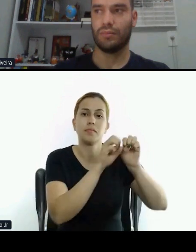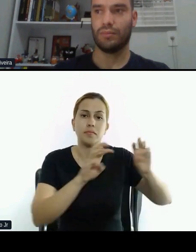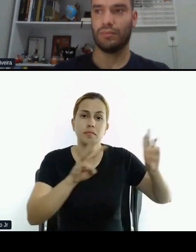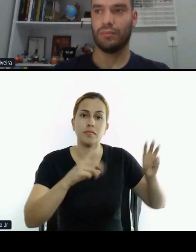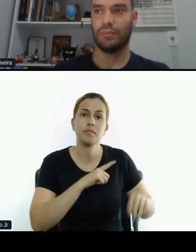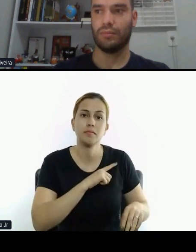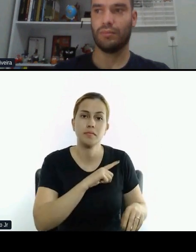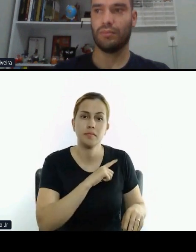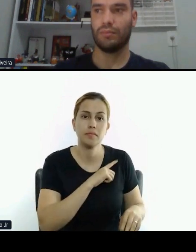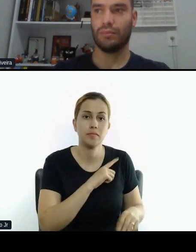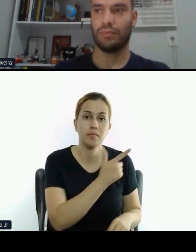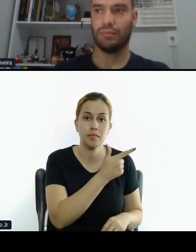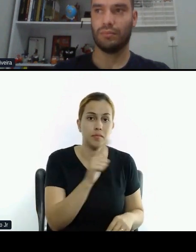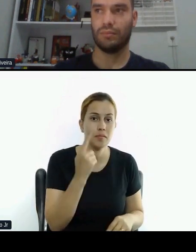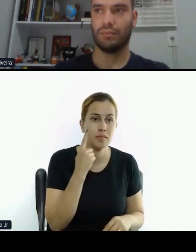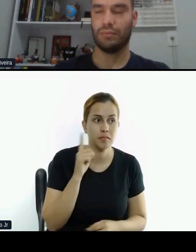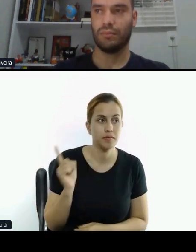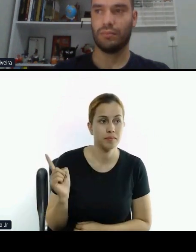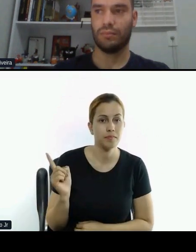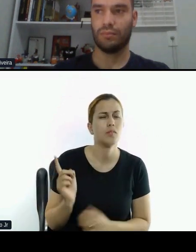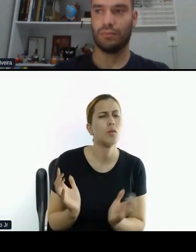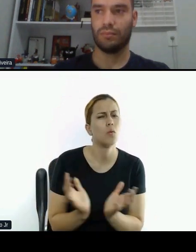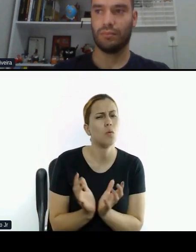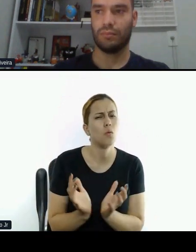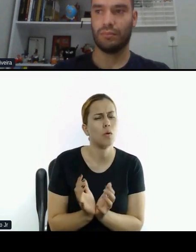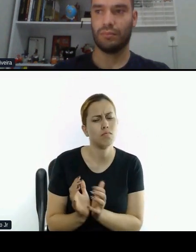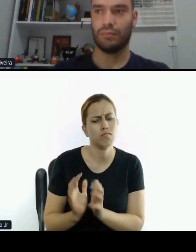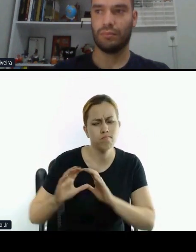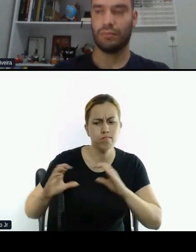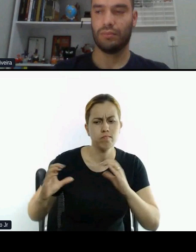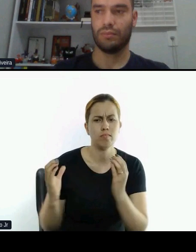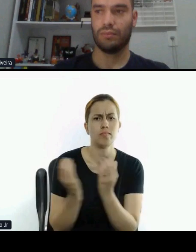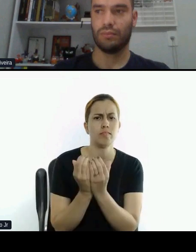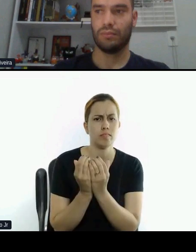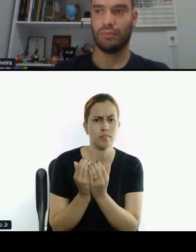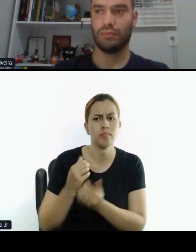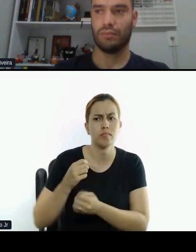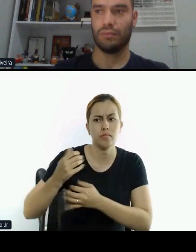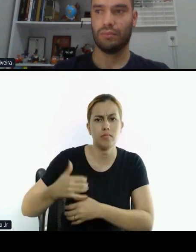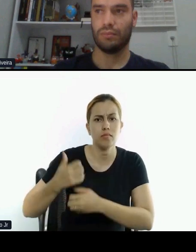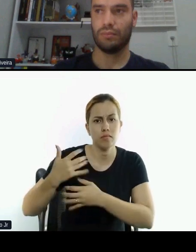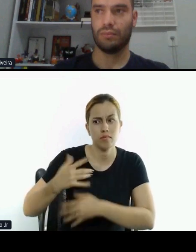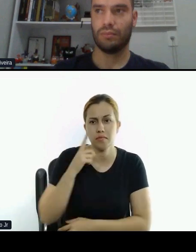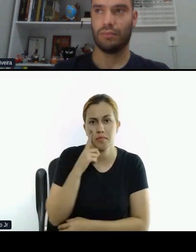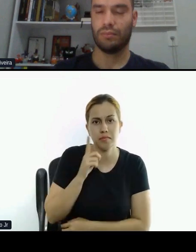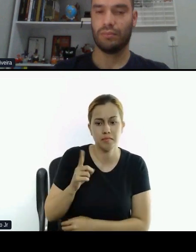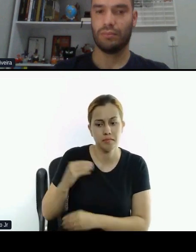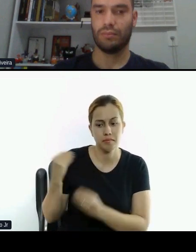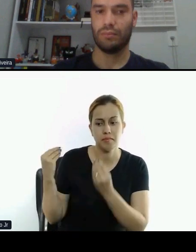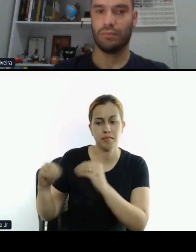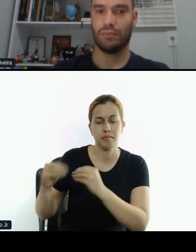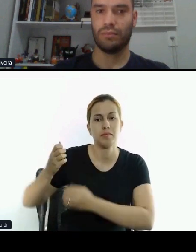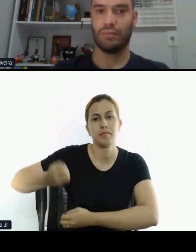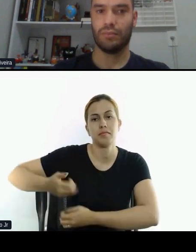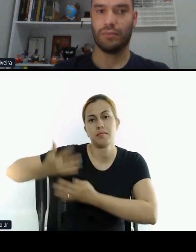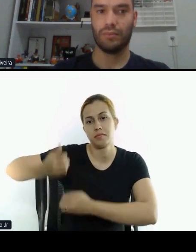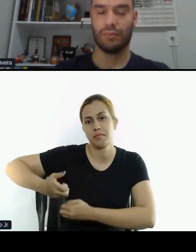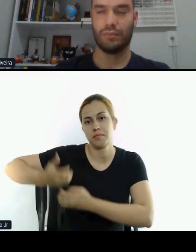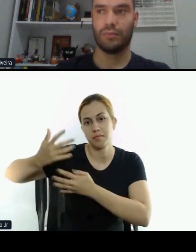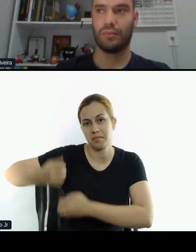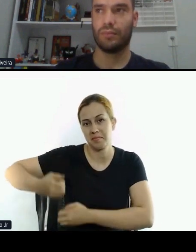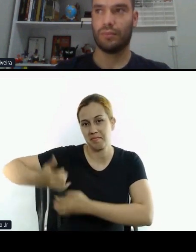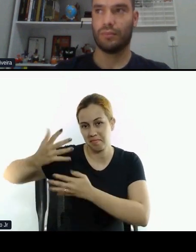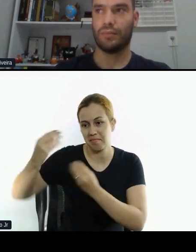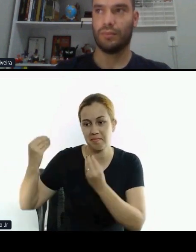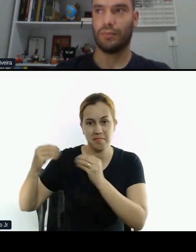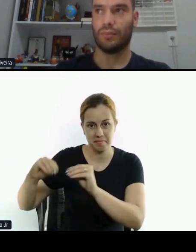né? A gente tem uma comunidade no Git, né? E também no Discord. Então, nossa